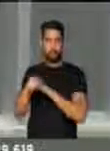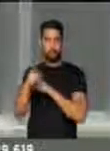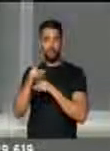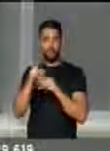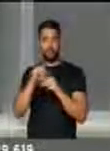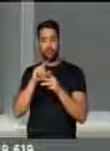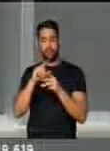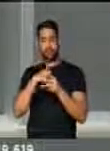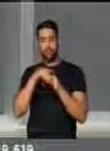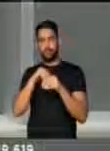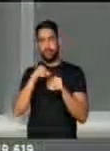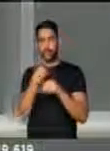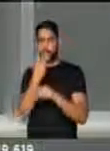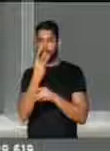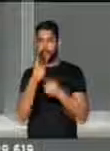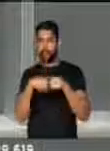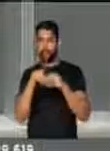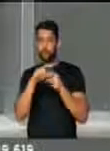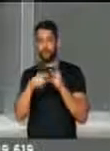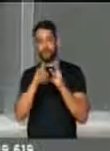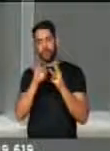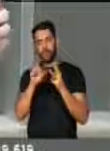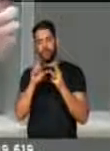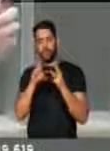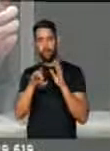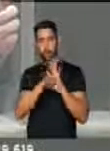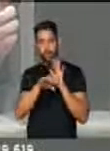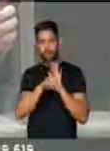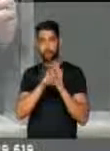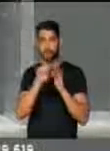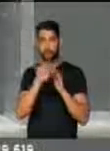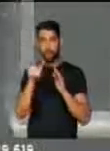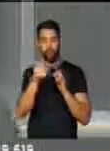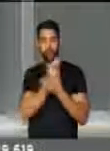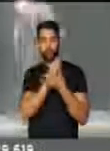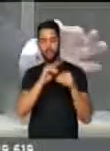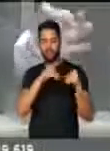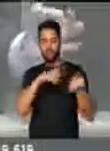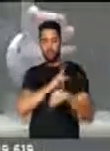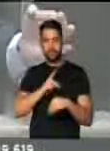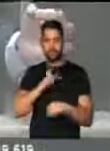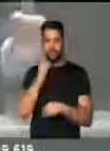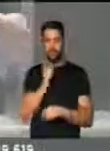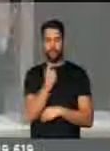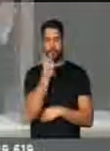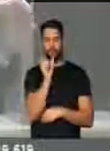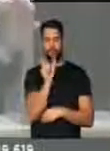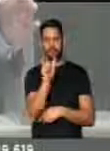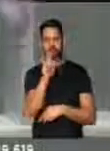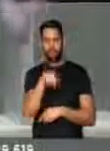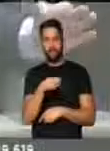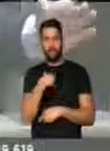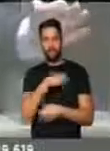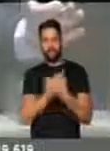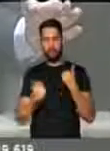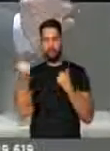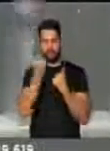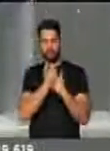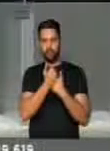em não tendo crime, em não tendo dolo, afastar uma presidenta eleita só tem uma palavra, que é